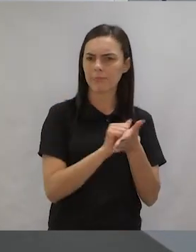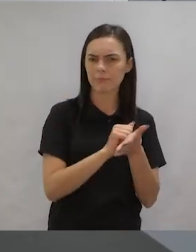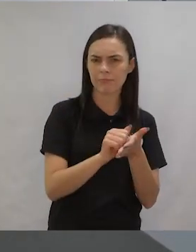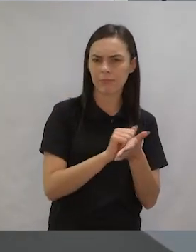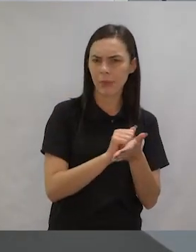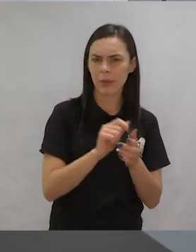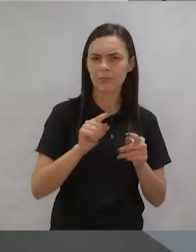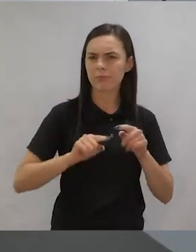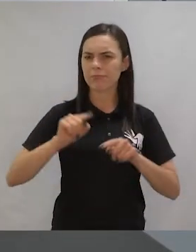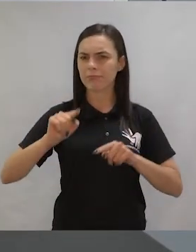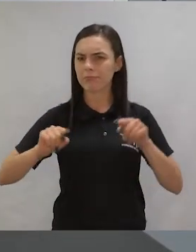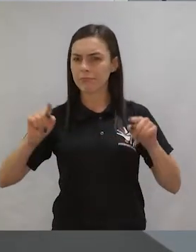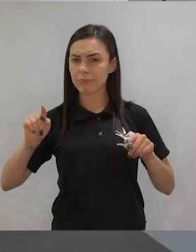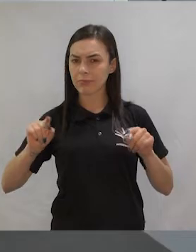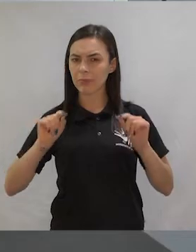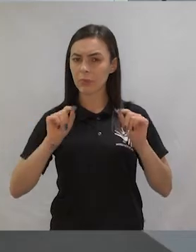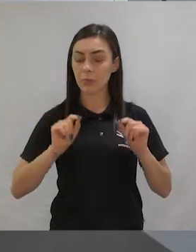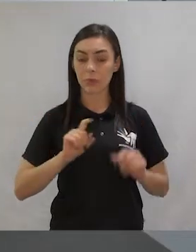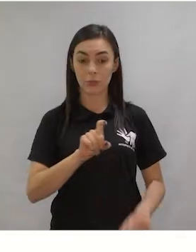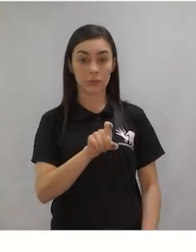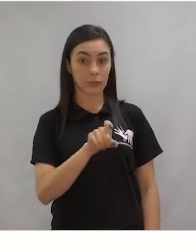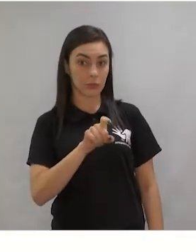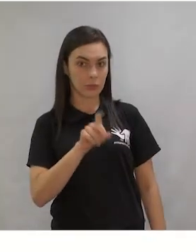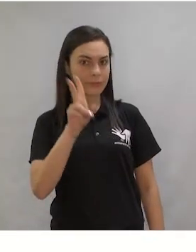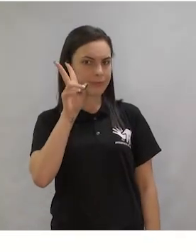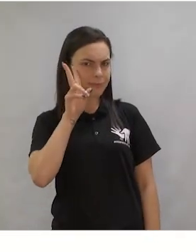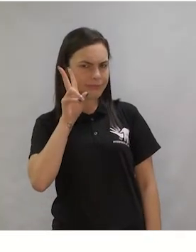representada pela variável X.